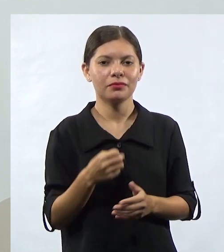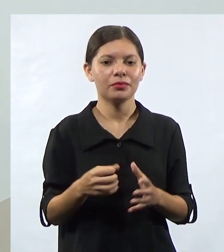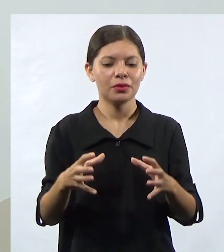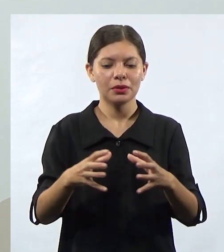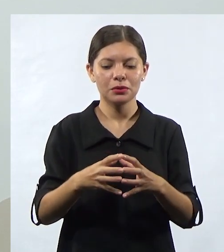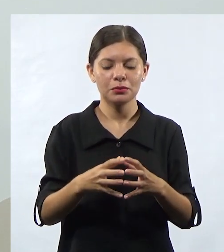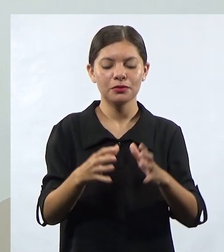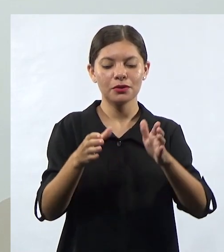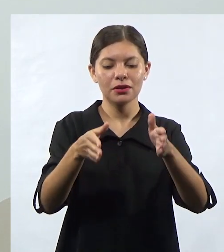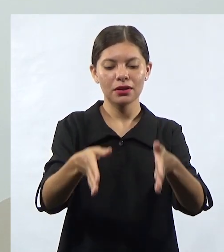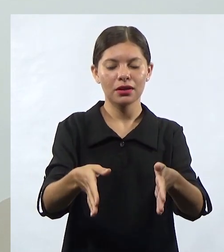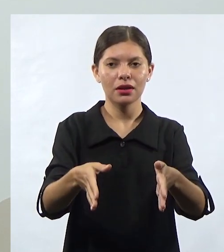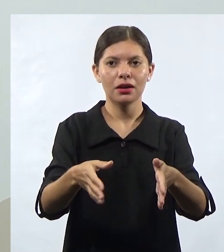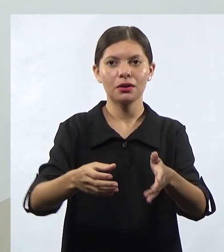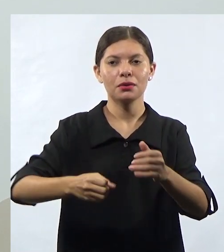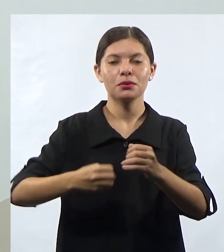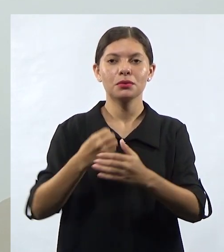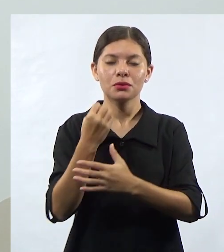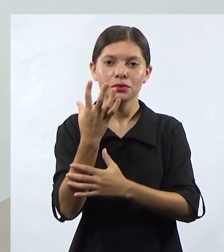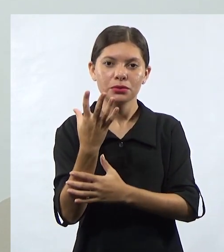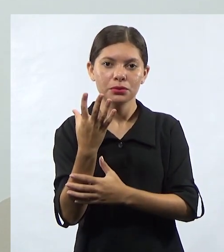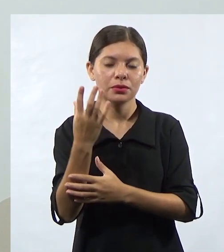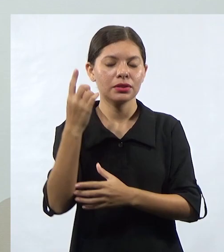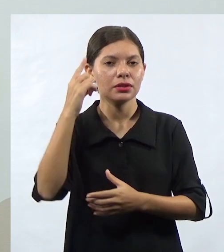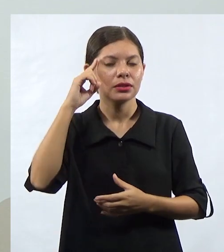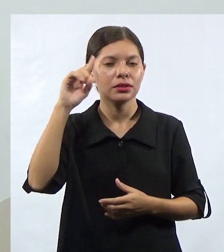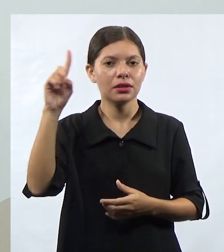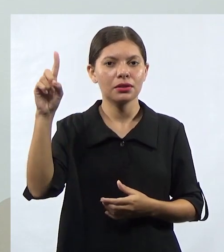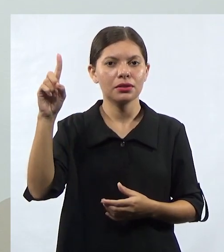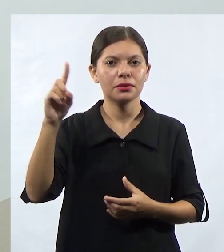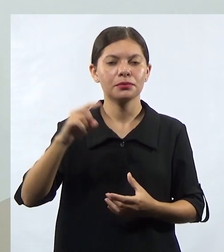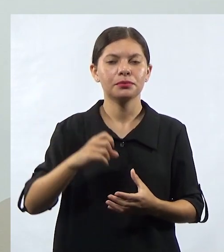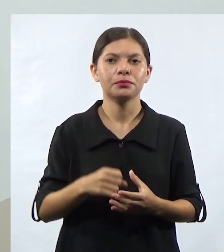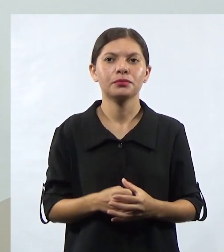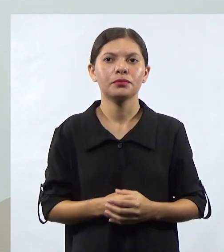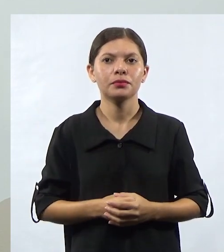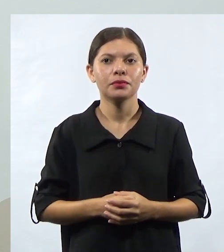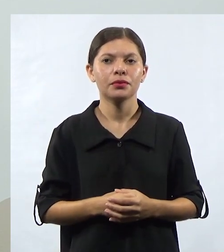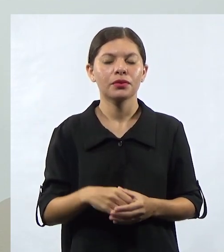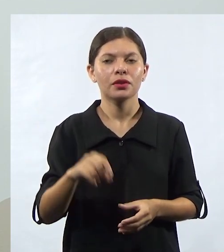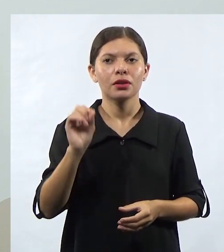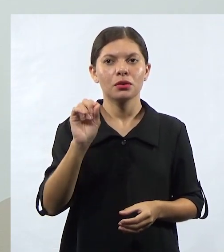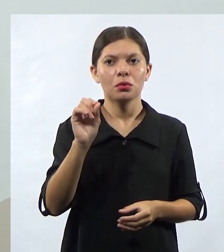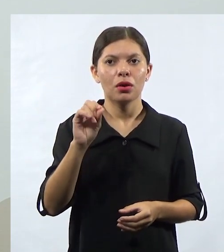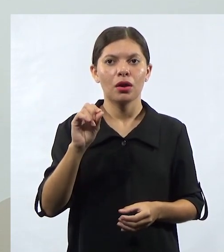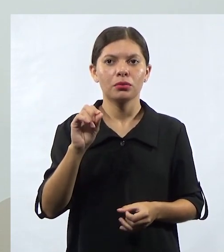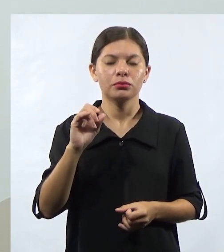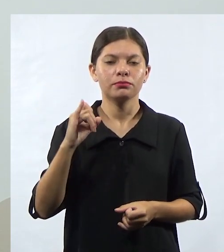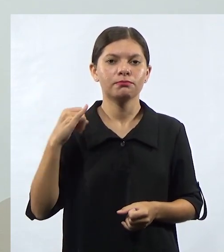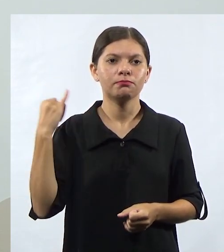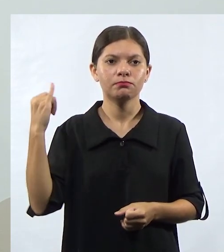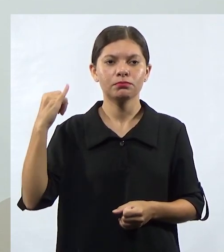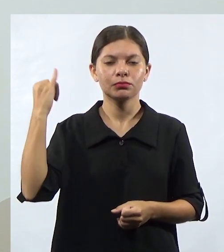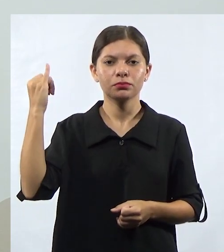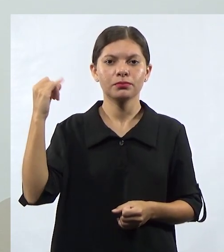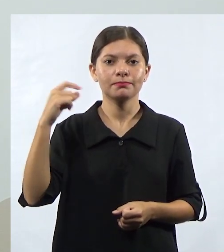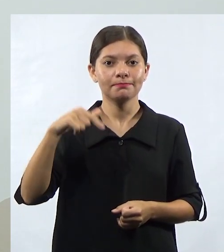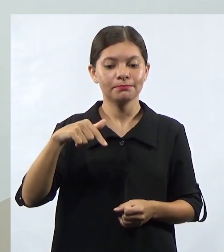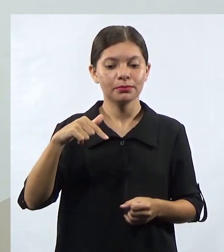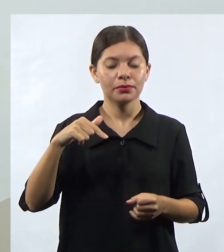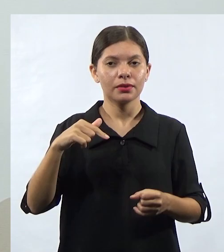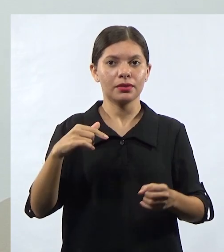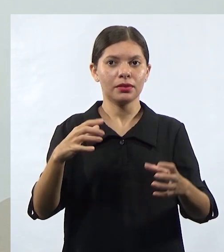focal. O grupo focal vai construir uma ideia. Então, assim, qual foi a importância, então, para esse